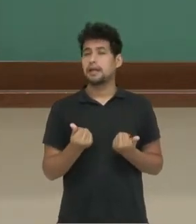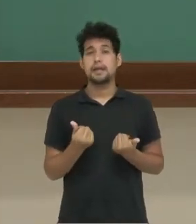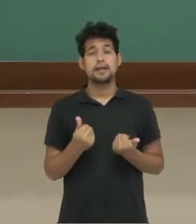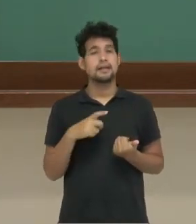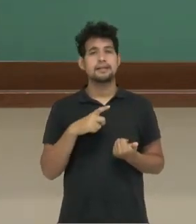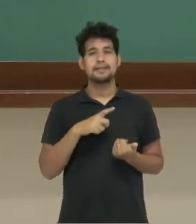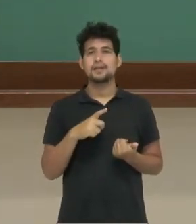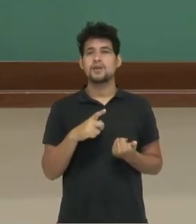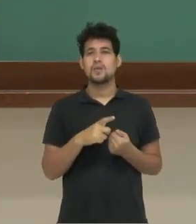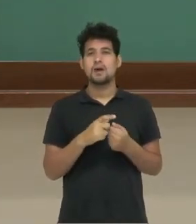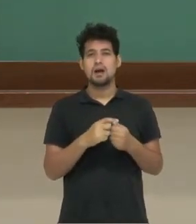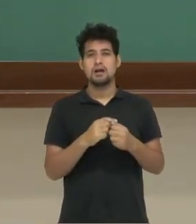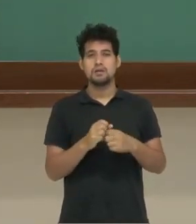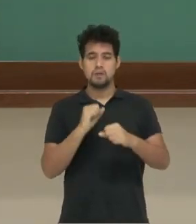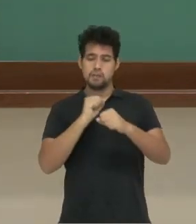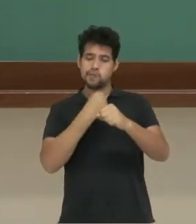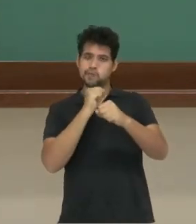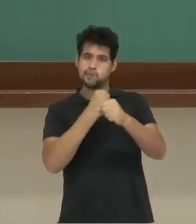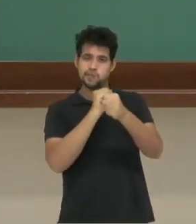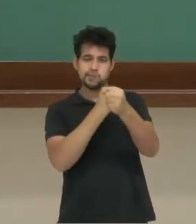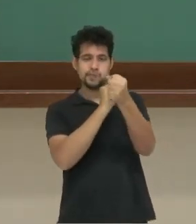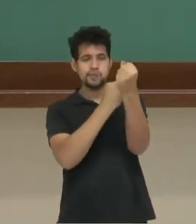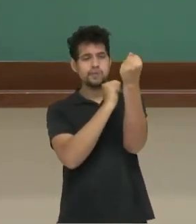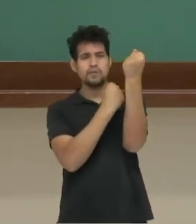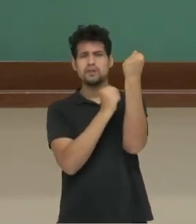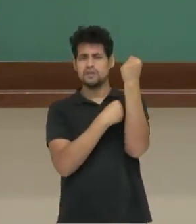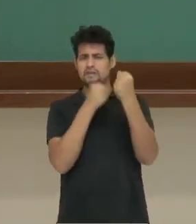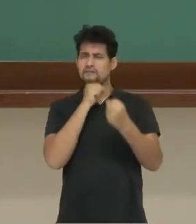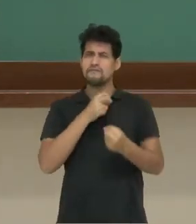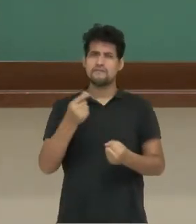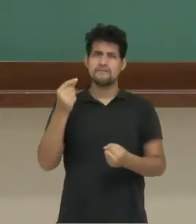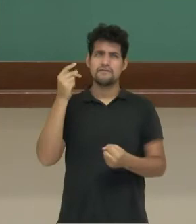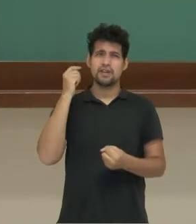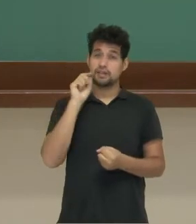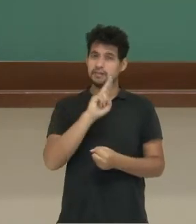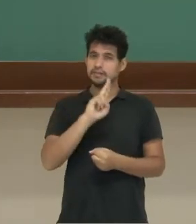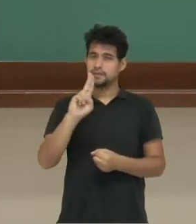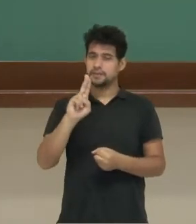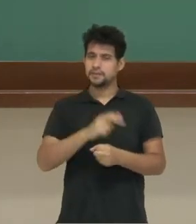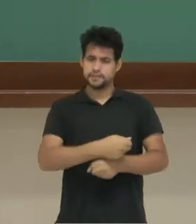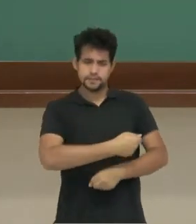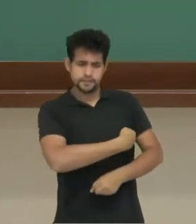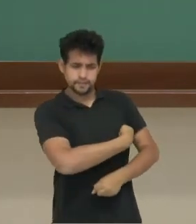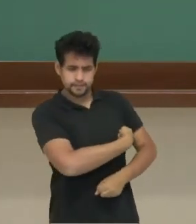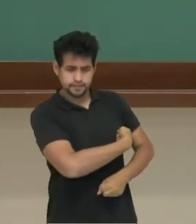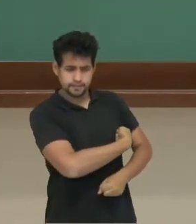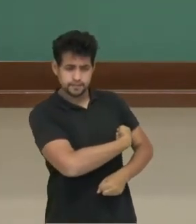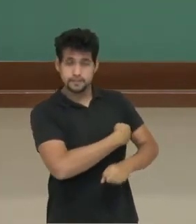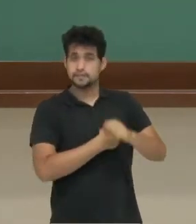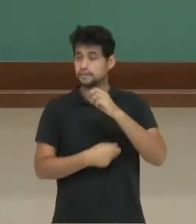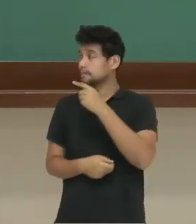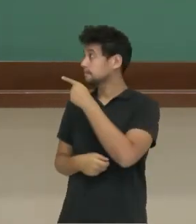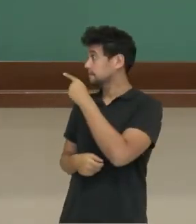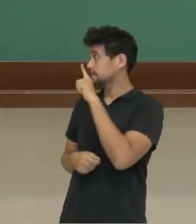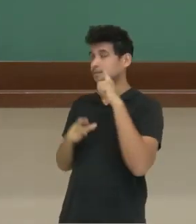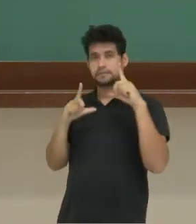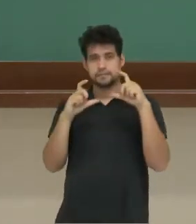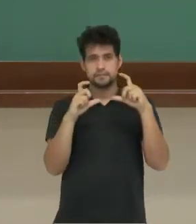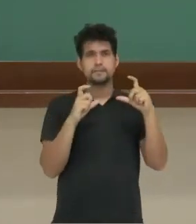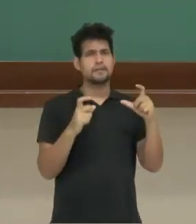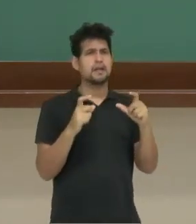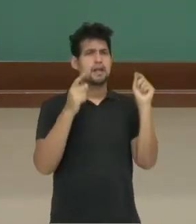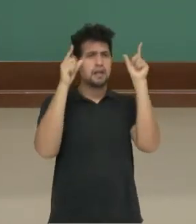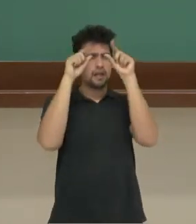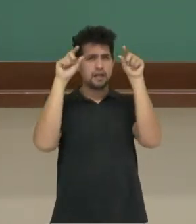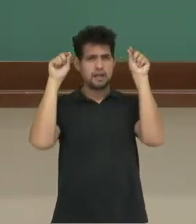estátua, uma escultura muito antiga do Discóbulo, ela é muito conhecida, é uma estátua grega